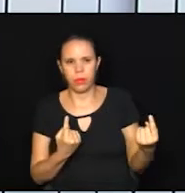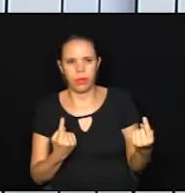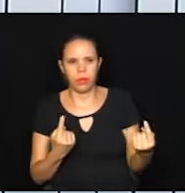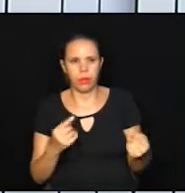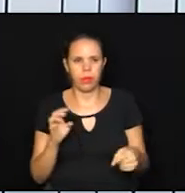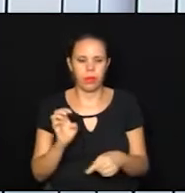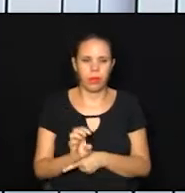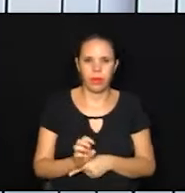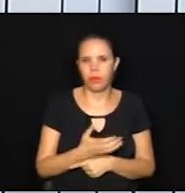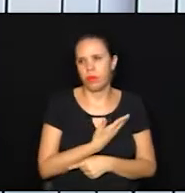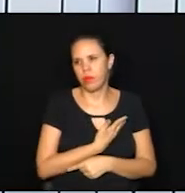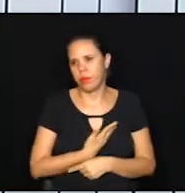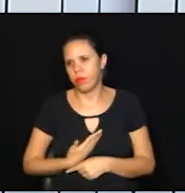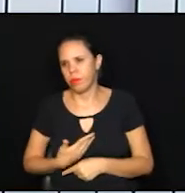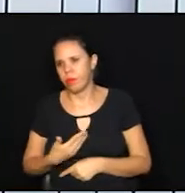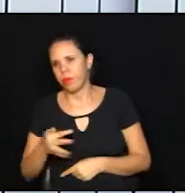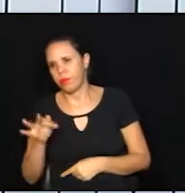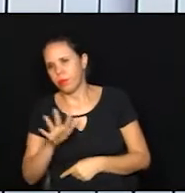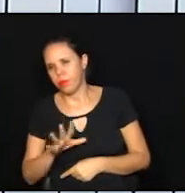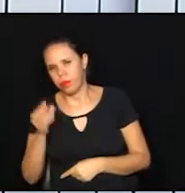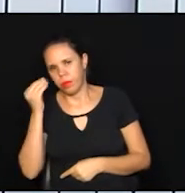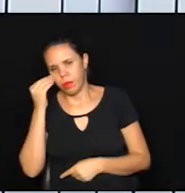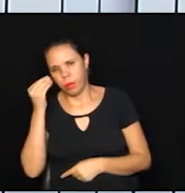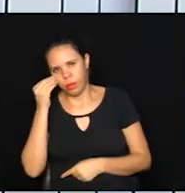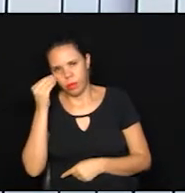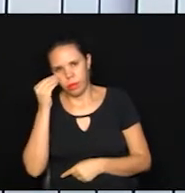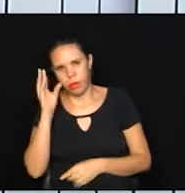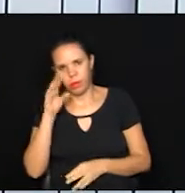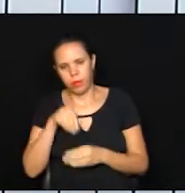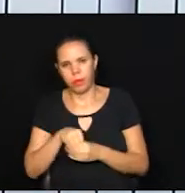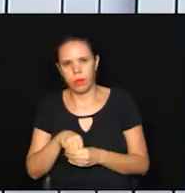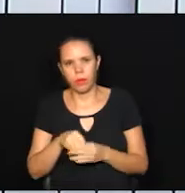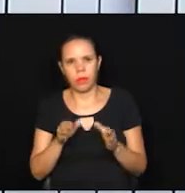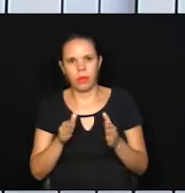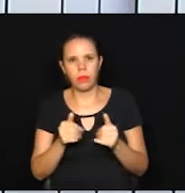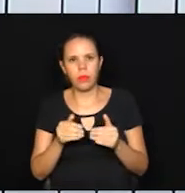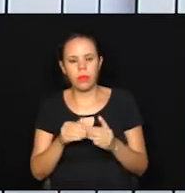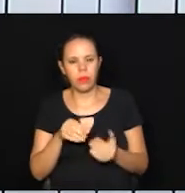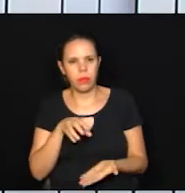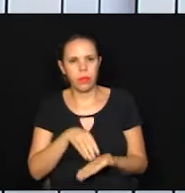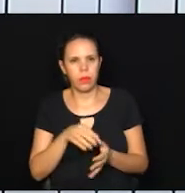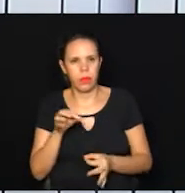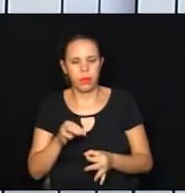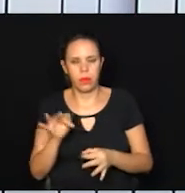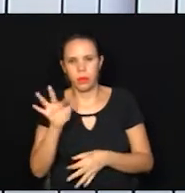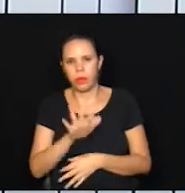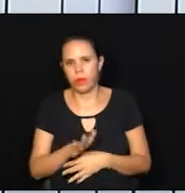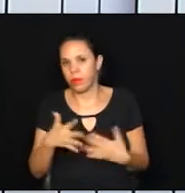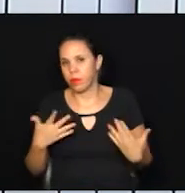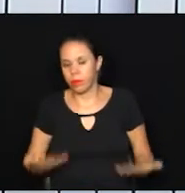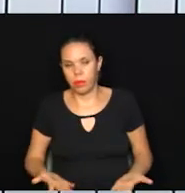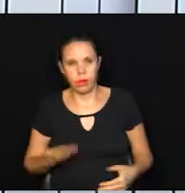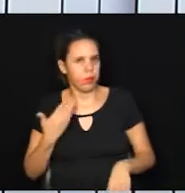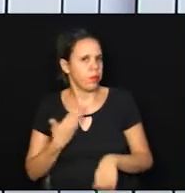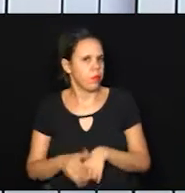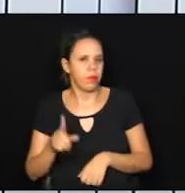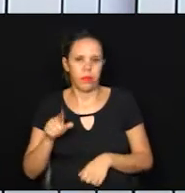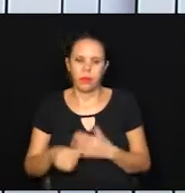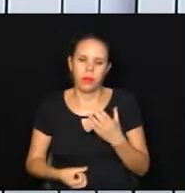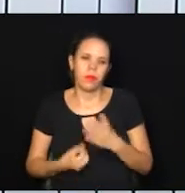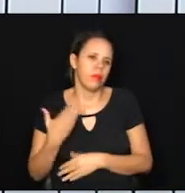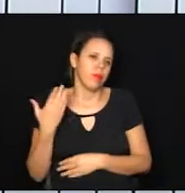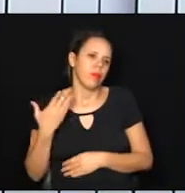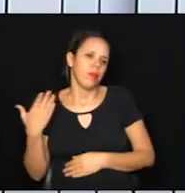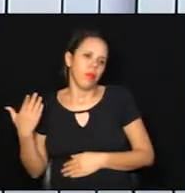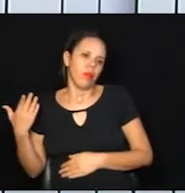estados, e aí o governo federal tentando judicializar, acionando o Supremo Tribunal Federal. Na prática, isso aconteceu,